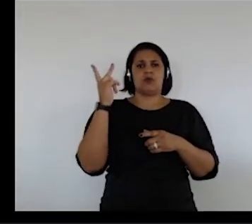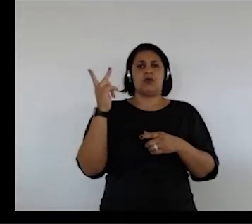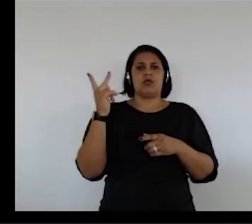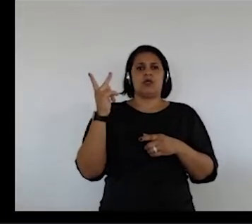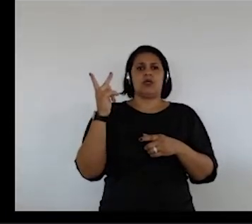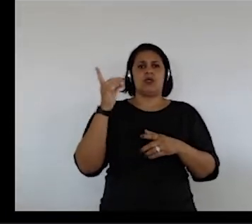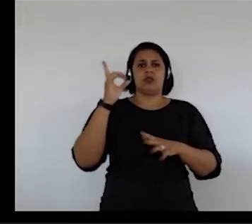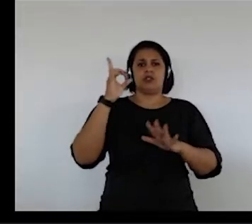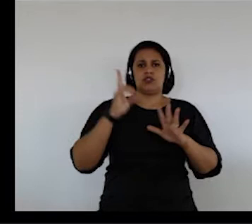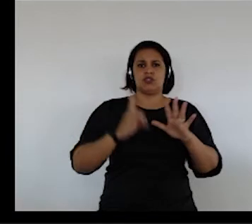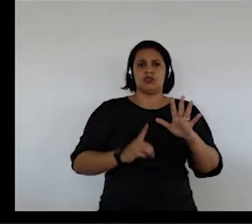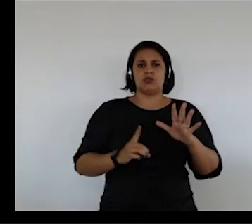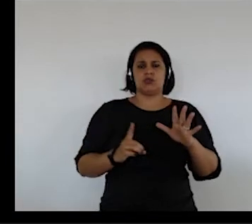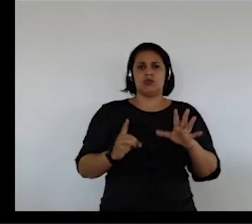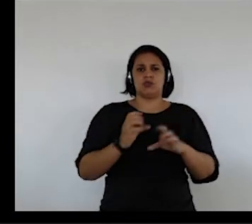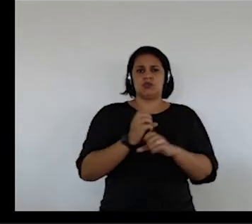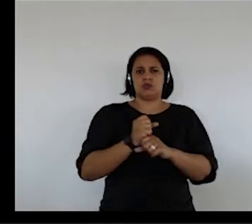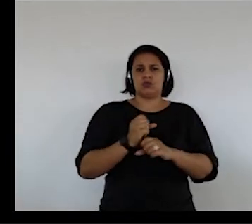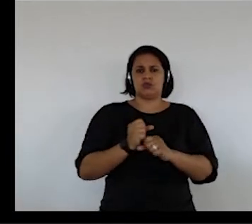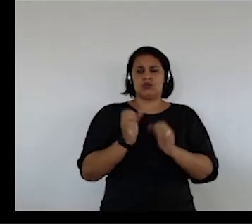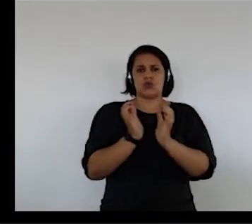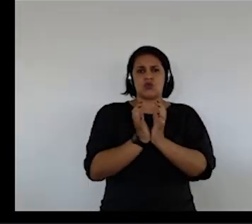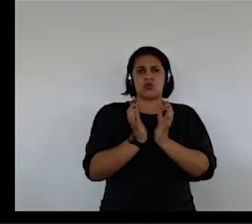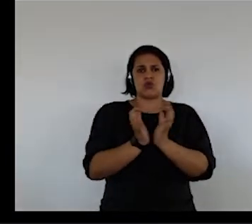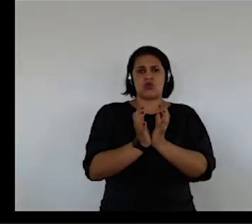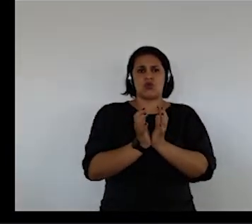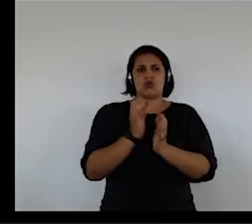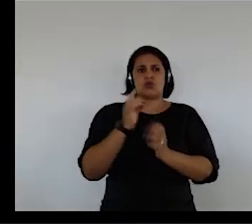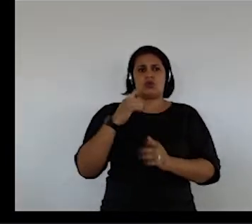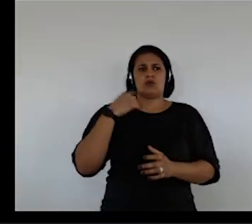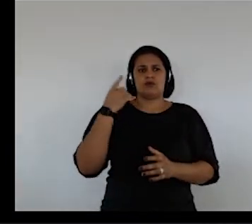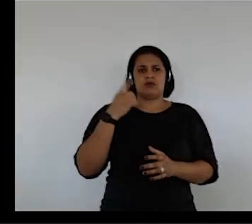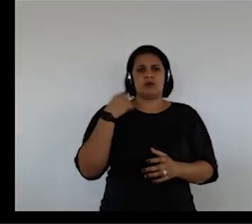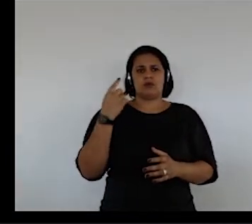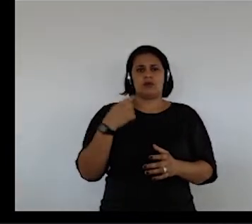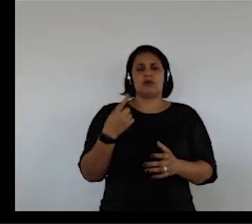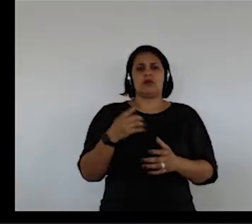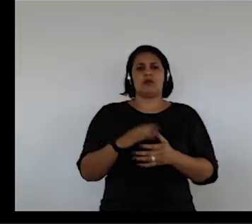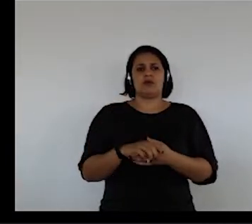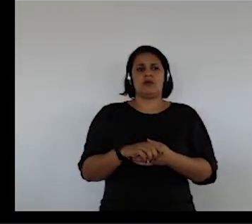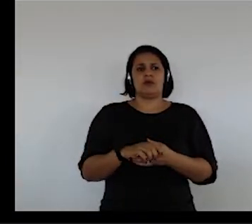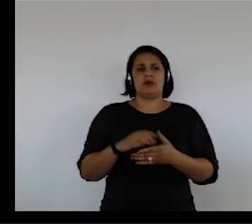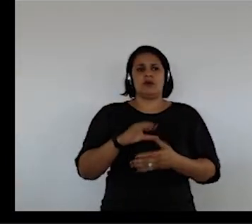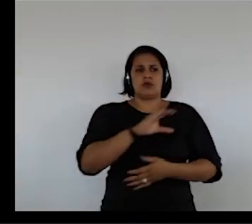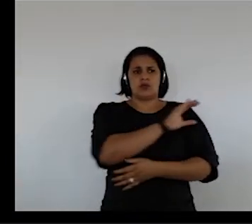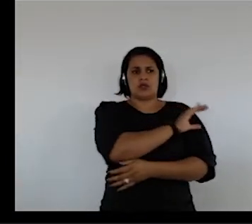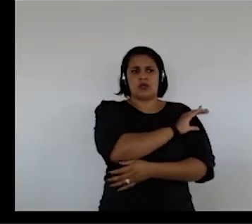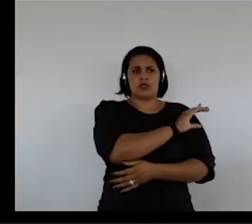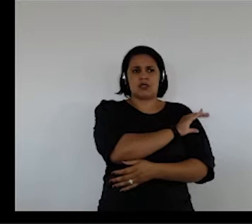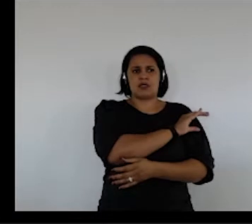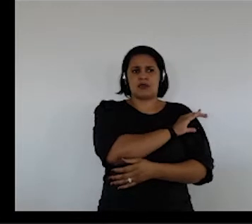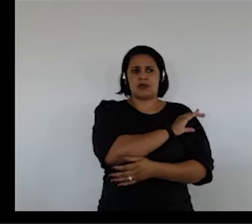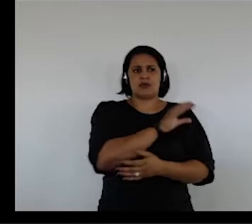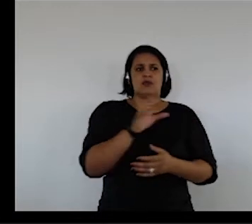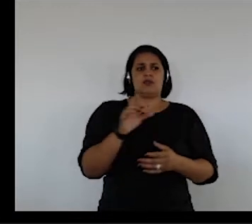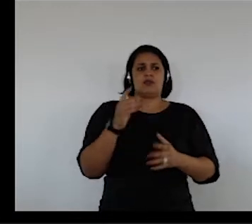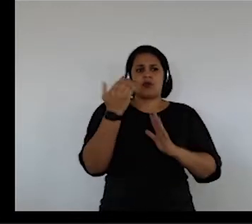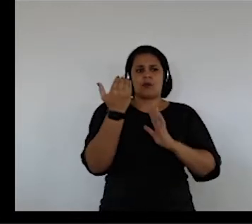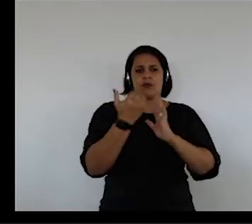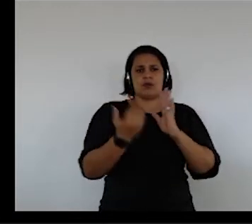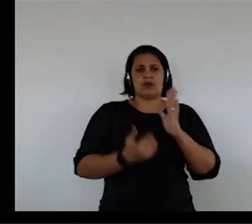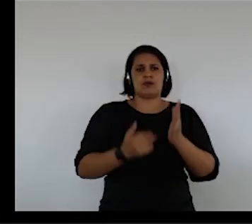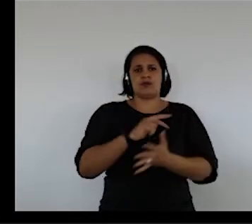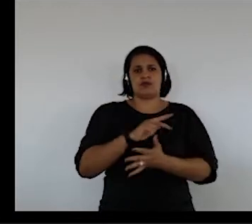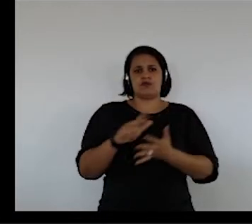do Grupo de Advogadas pela Diversidade Sexual e Gênero, coordenadora do projeto Diversidade Importa no